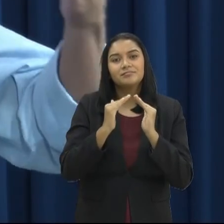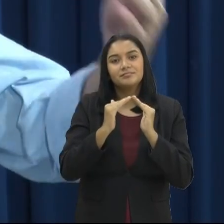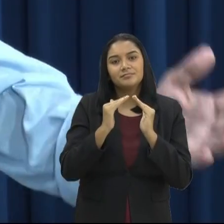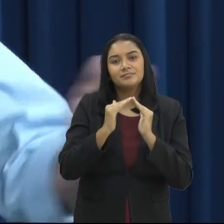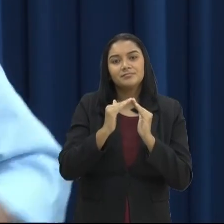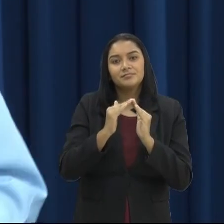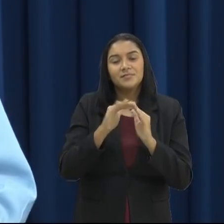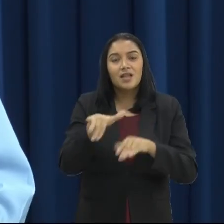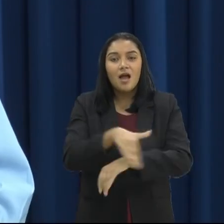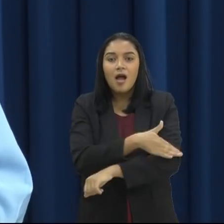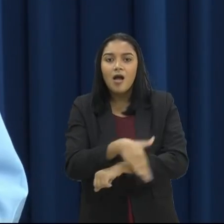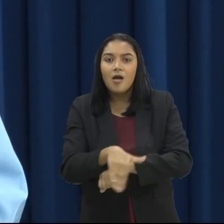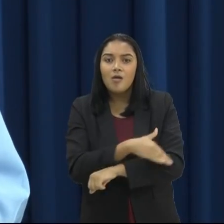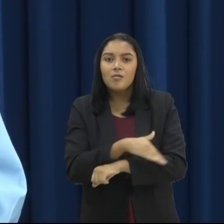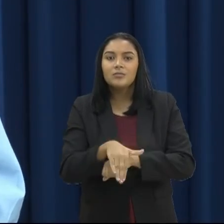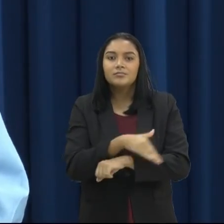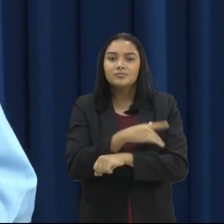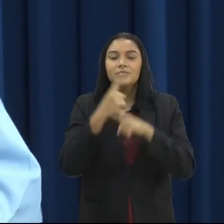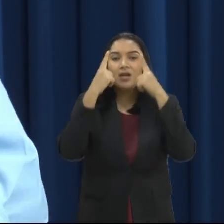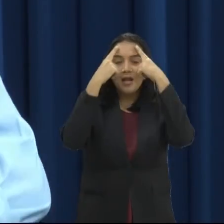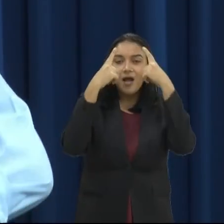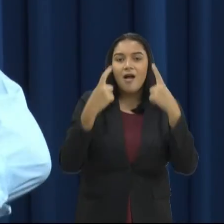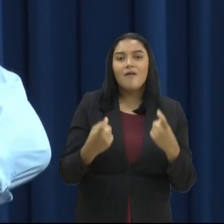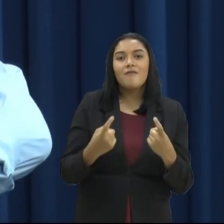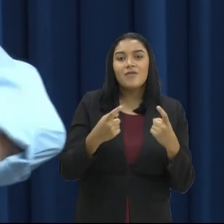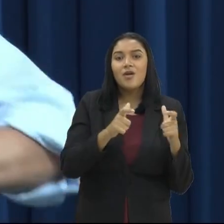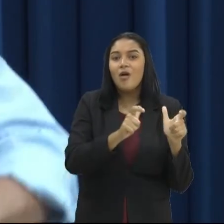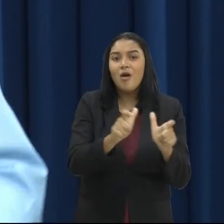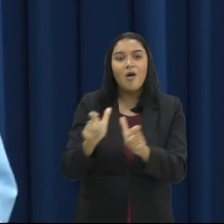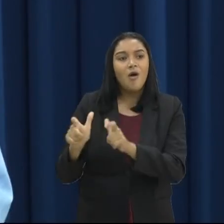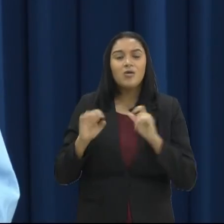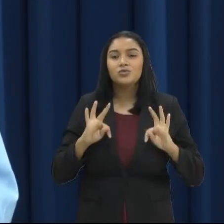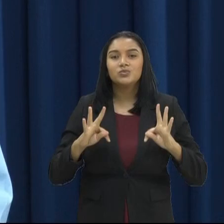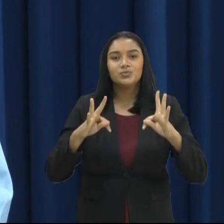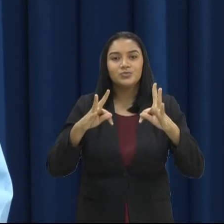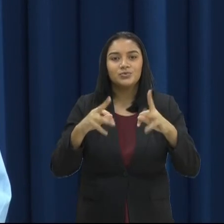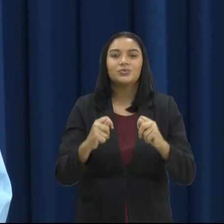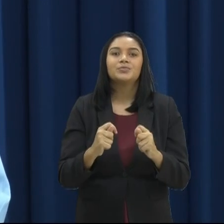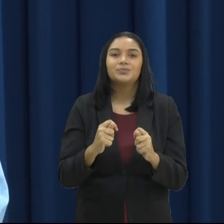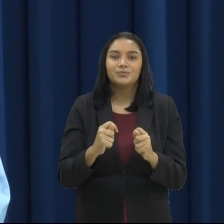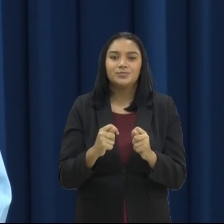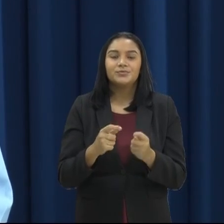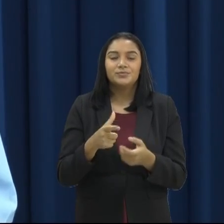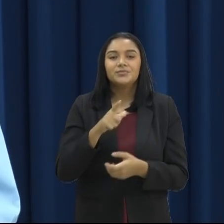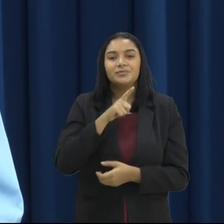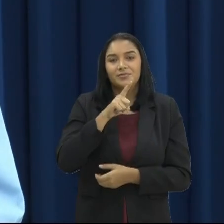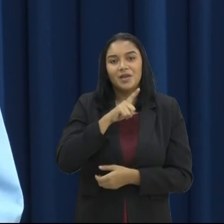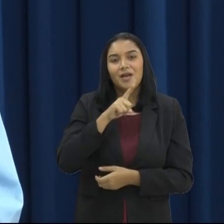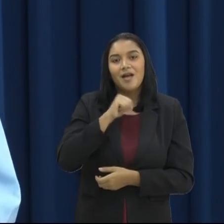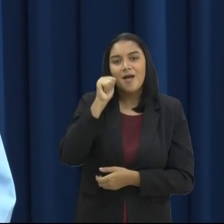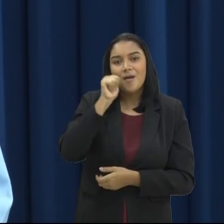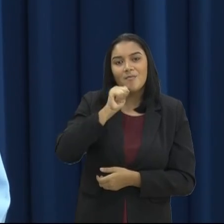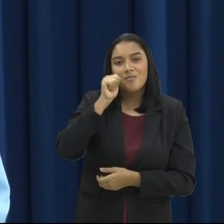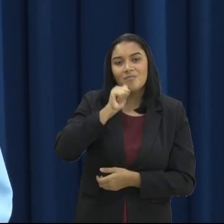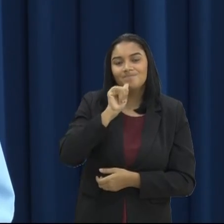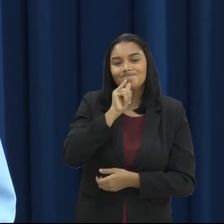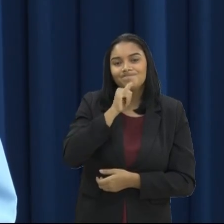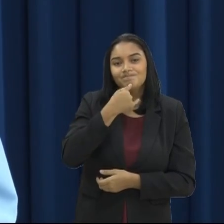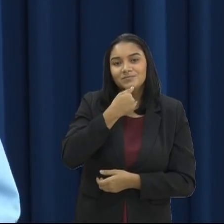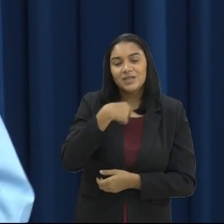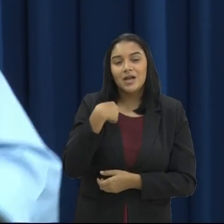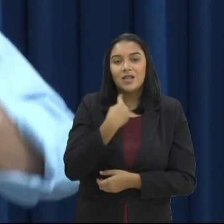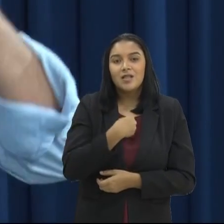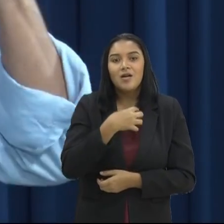violência se manifesta na rua, a violência se manifesta em todos os lugares contra a mulher, infelizmente, na nossa sociedade,